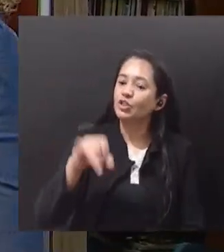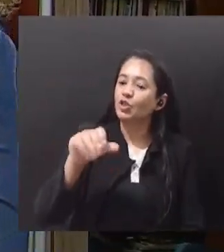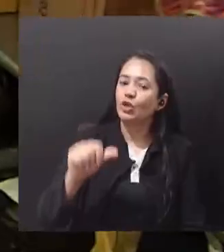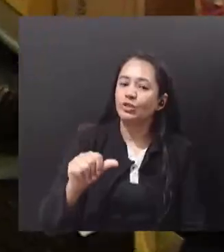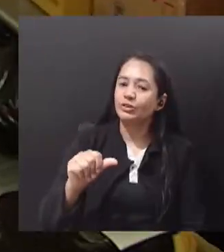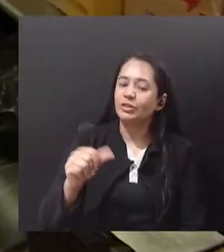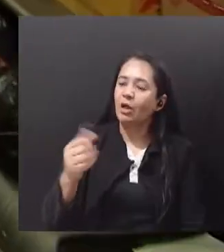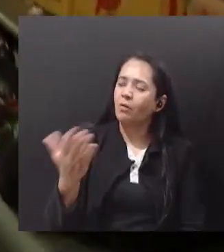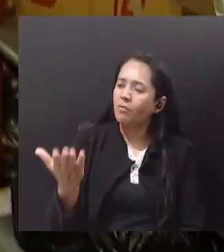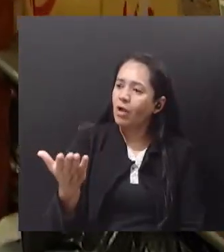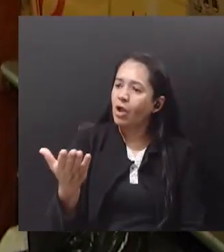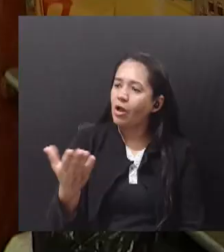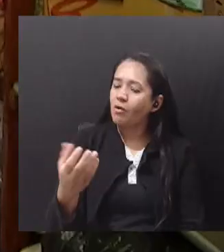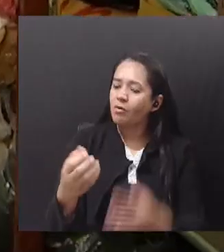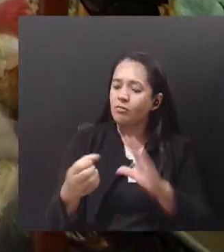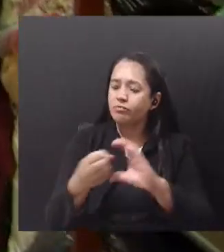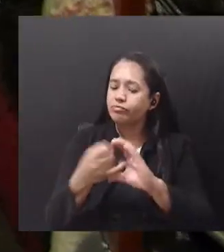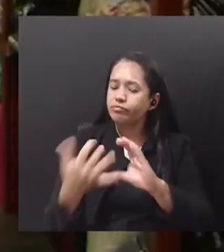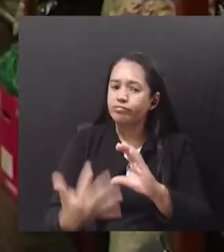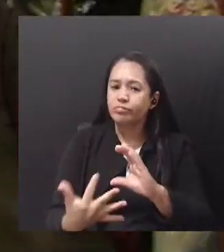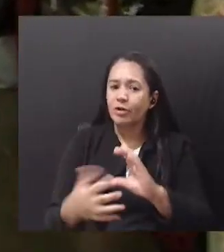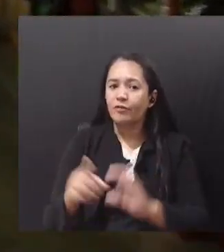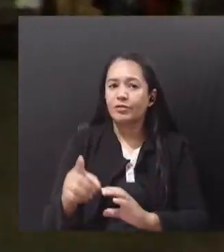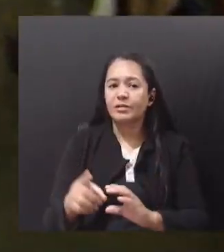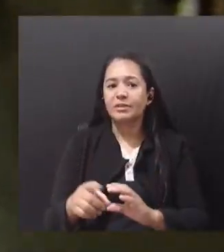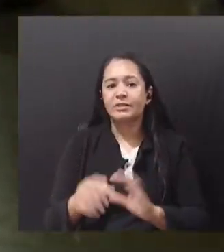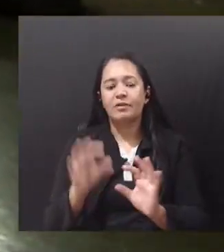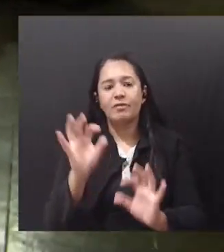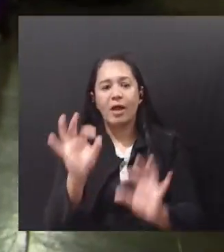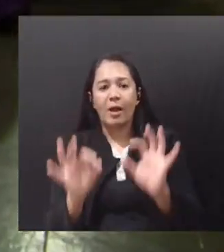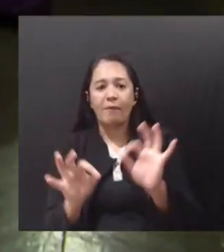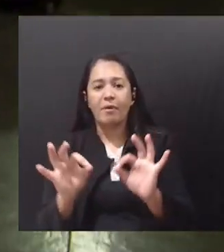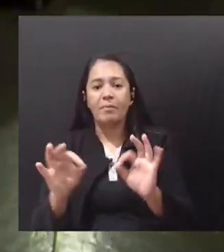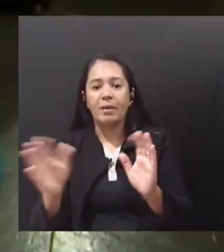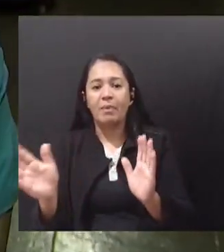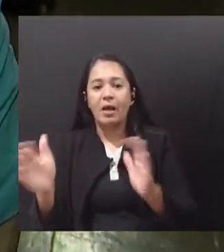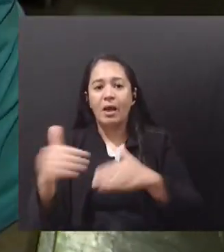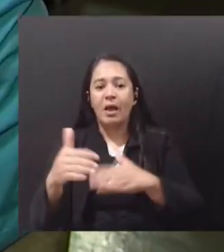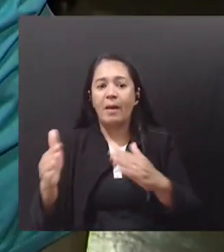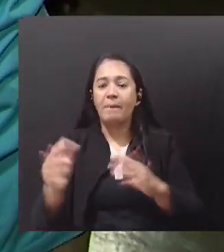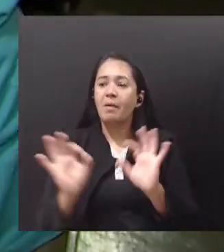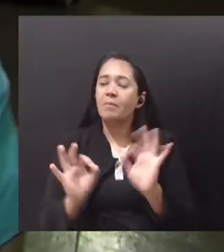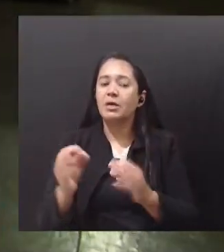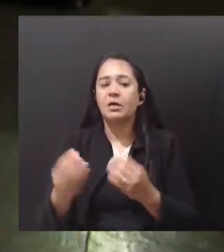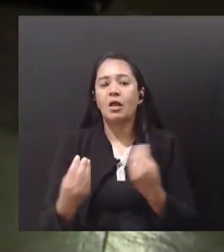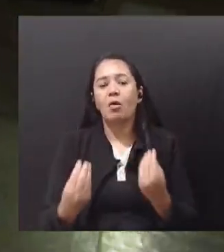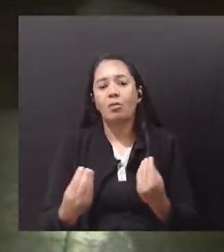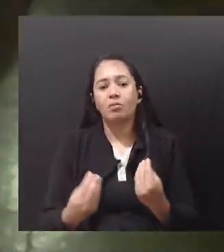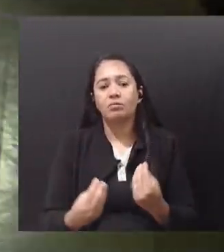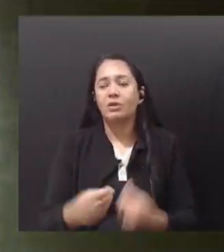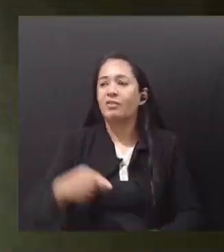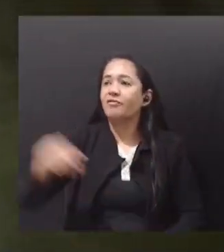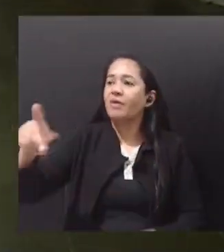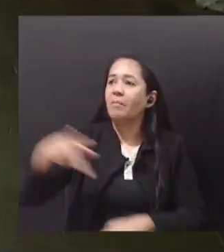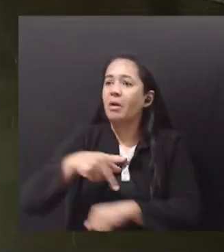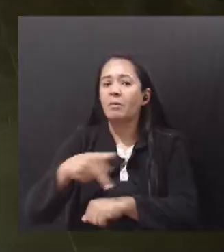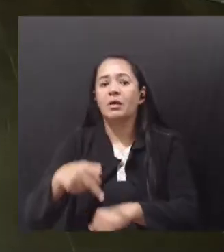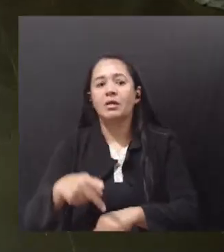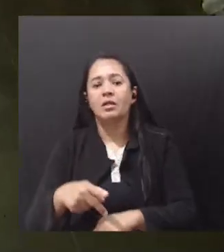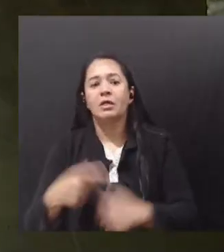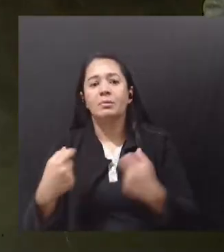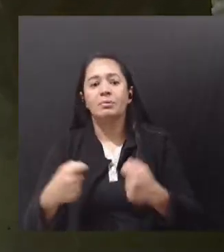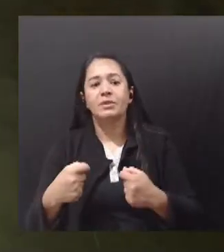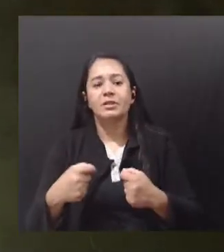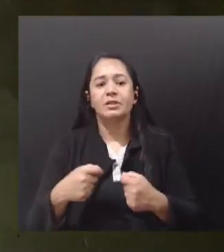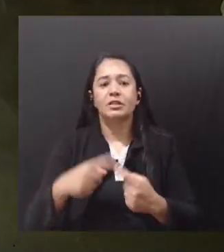o critério, por exemplo, quando vocês vão montar essas malas? Vai para tal país, tem que usar tal tipo